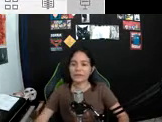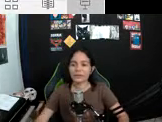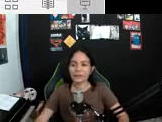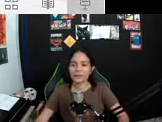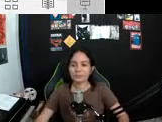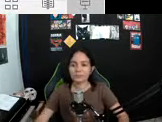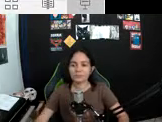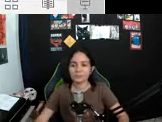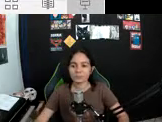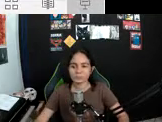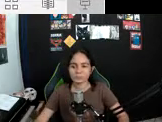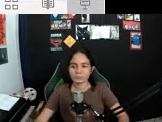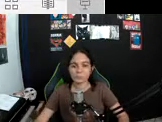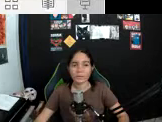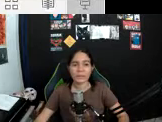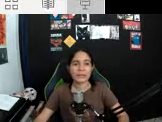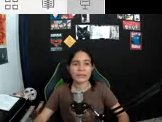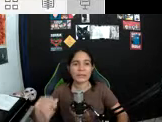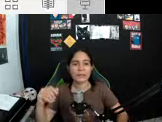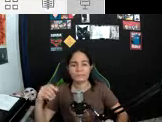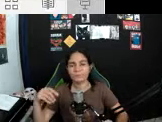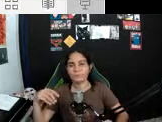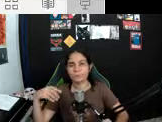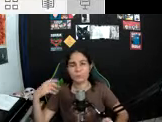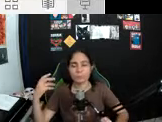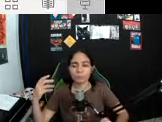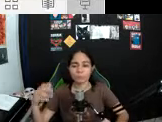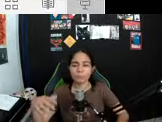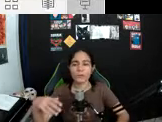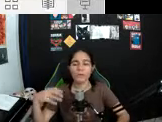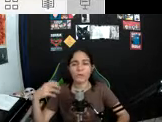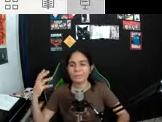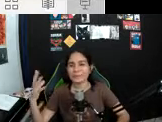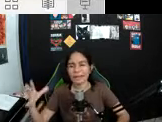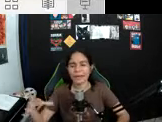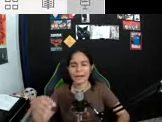for identificado que, vamos supor,